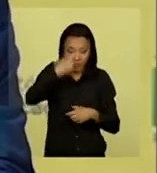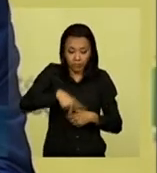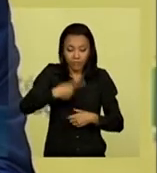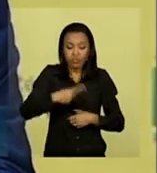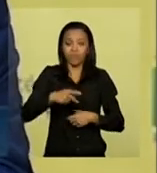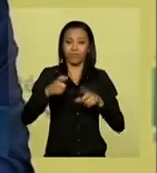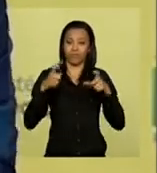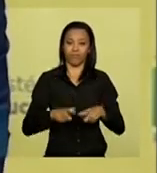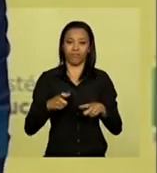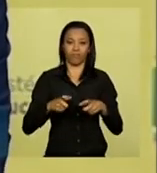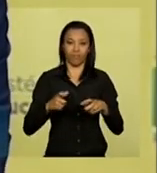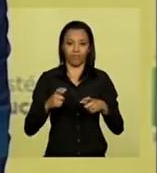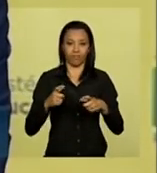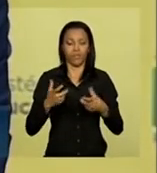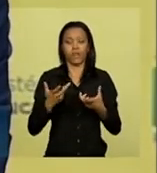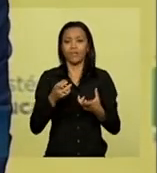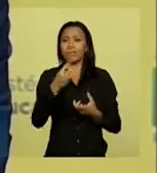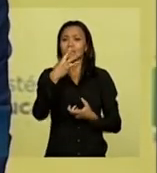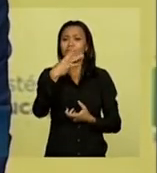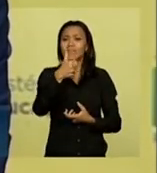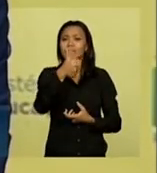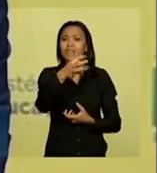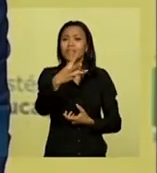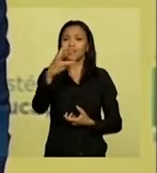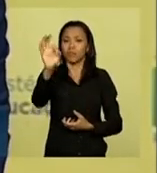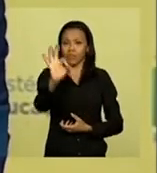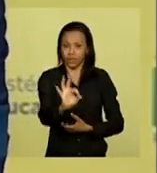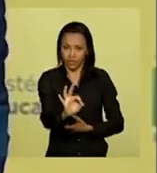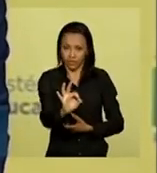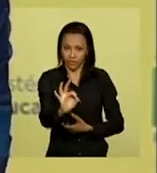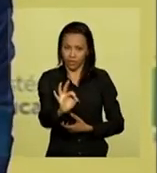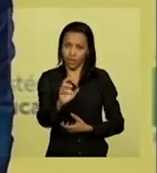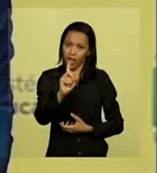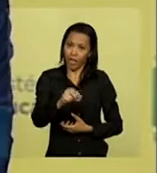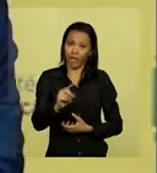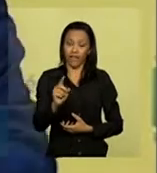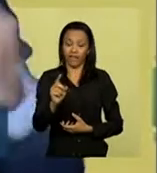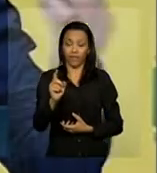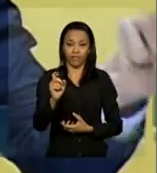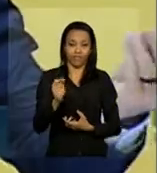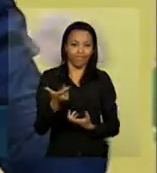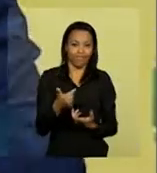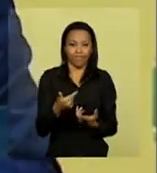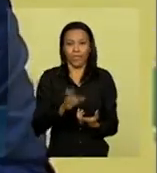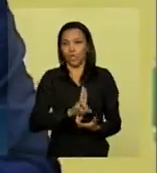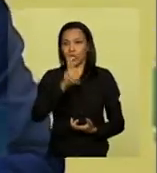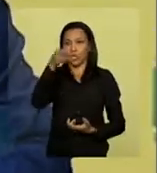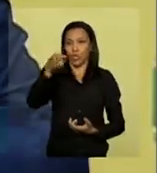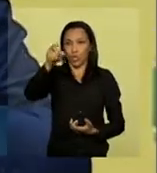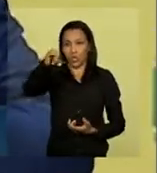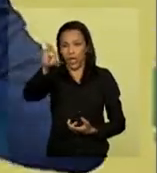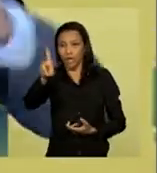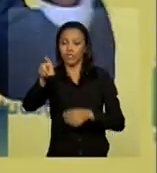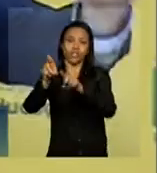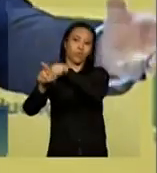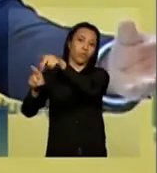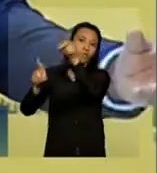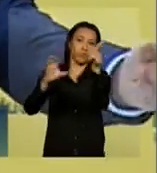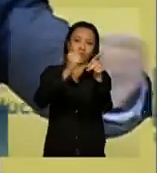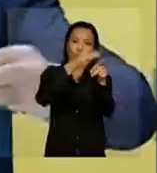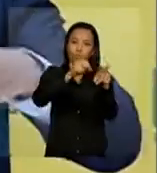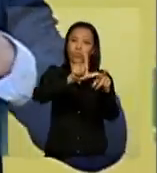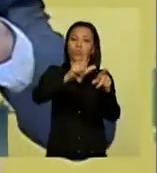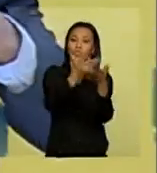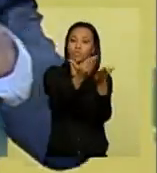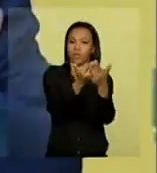região é só treze por cento são de origem a mobilidade Pois é uma ideia do nordeste foi estudar no Sul a do Sul